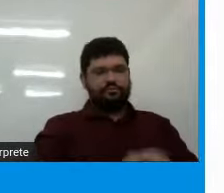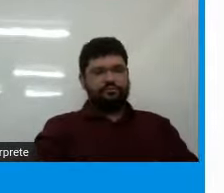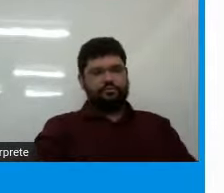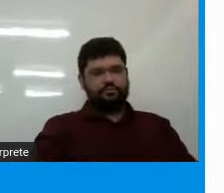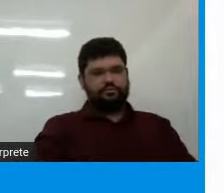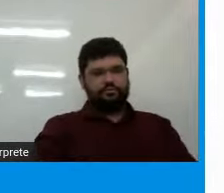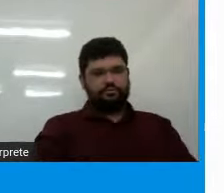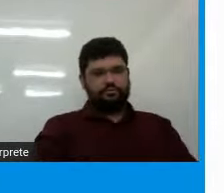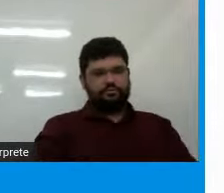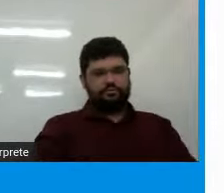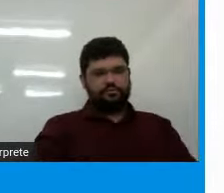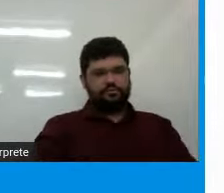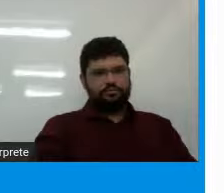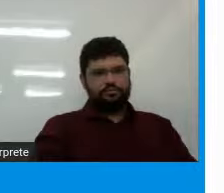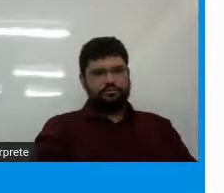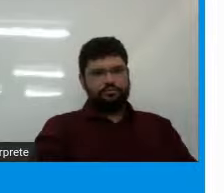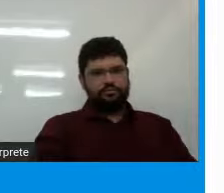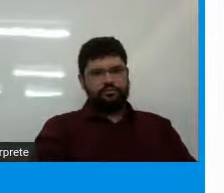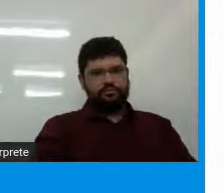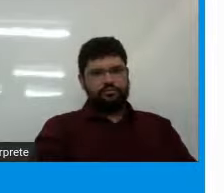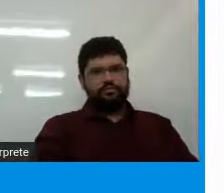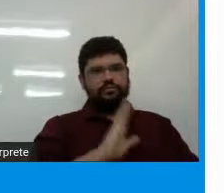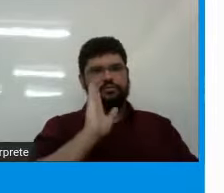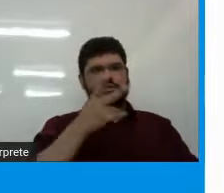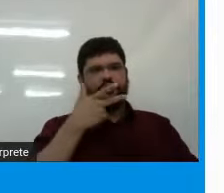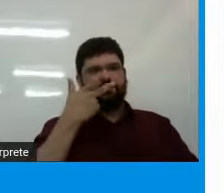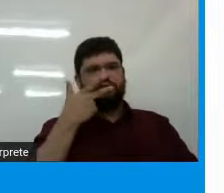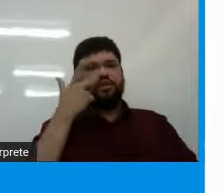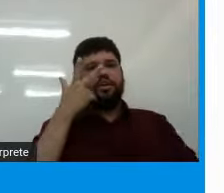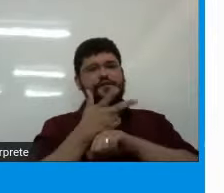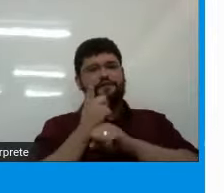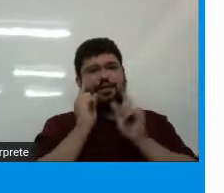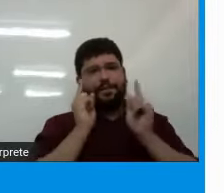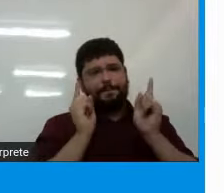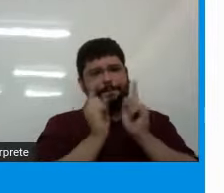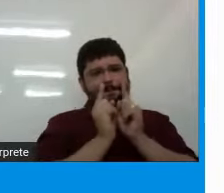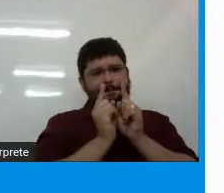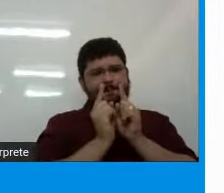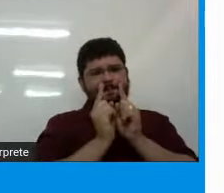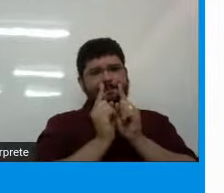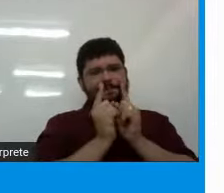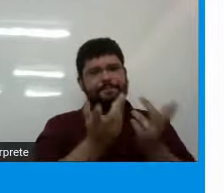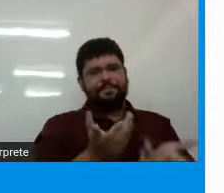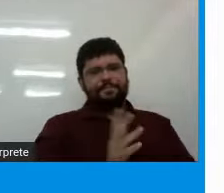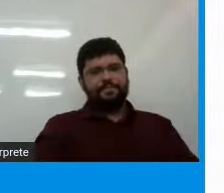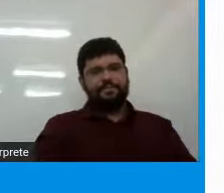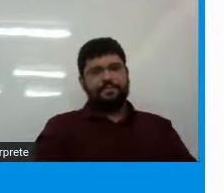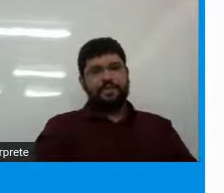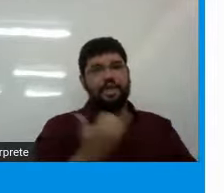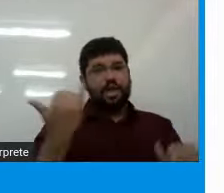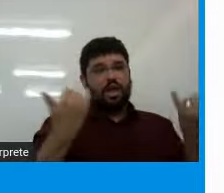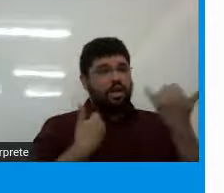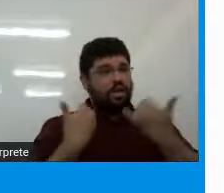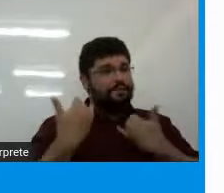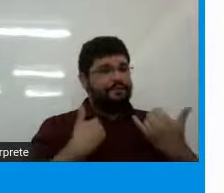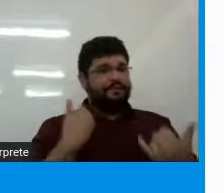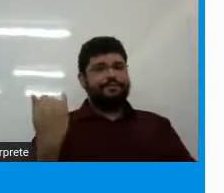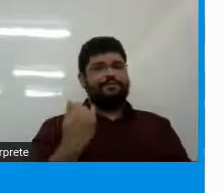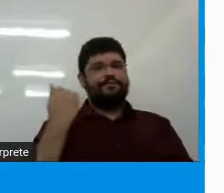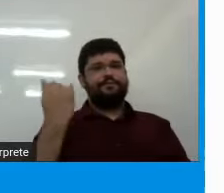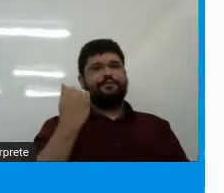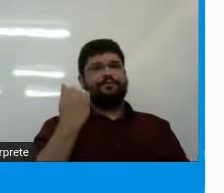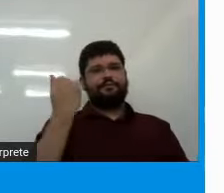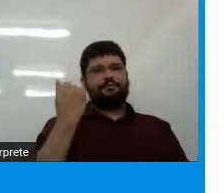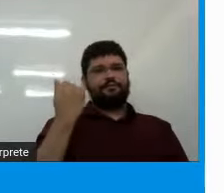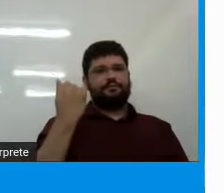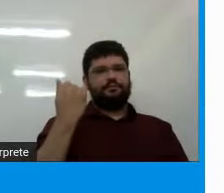pessoal, como eu já mencionei, é um vídeo curto, mas que traz dicas importantes, né, e que muitas vezes a